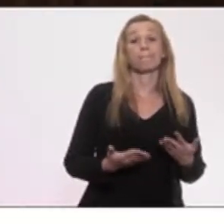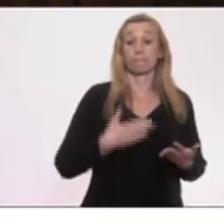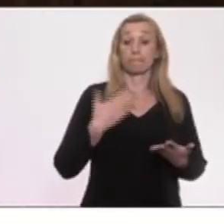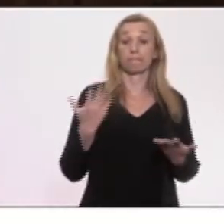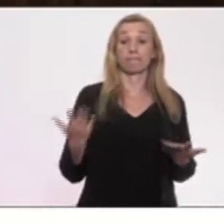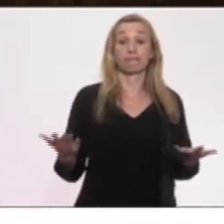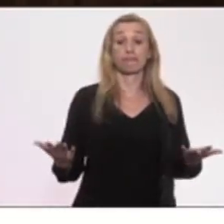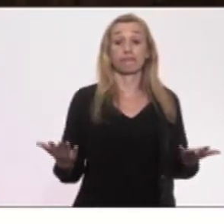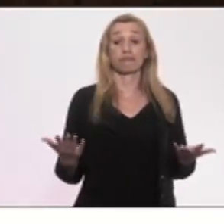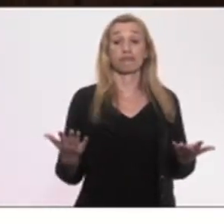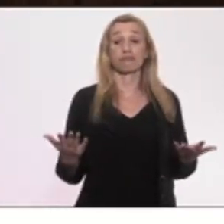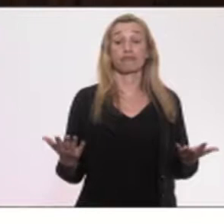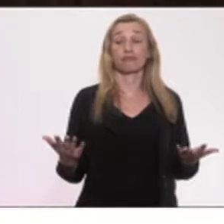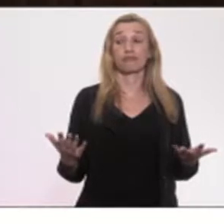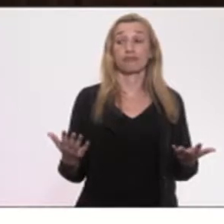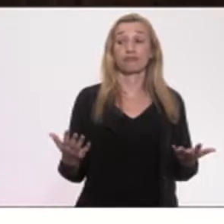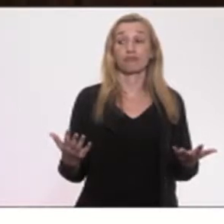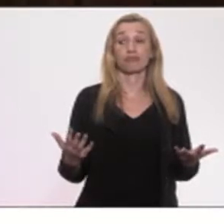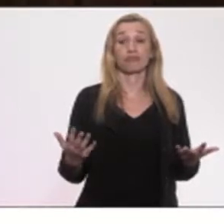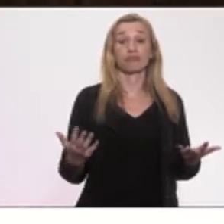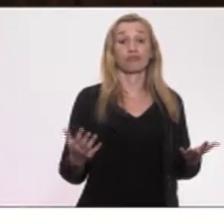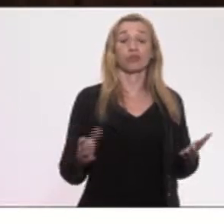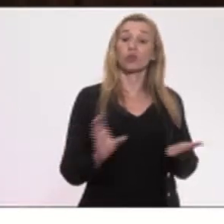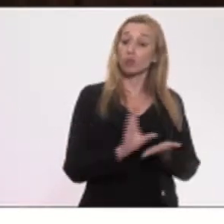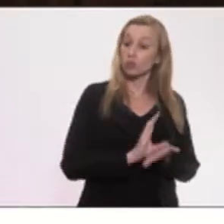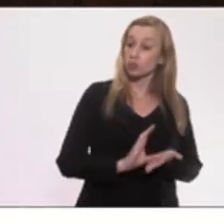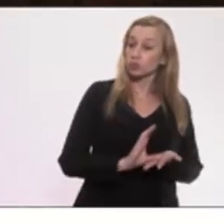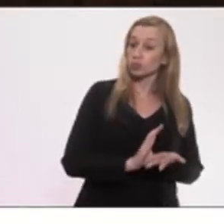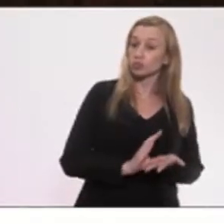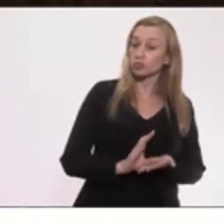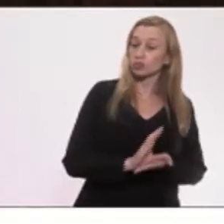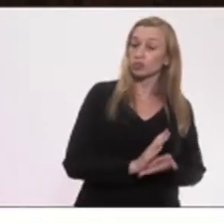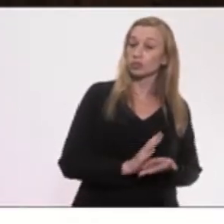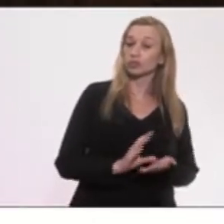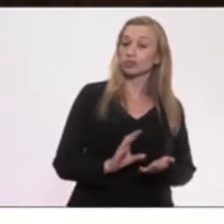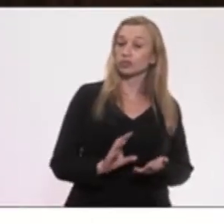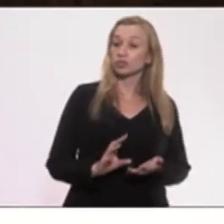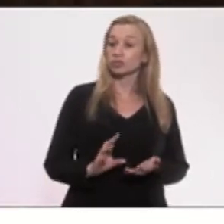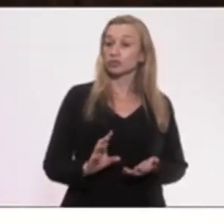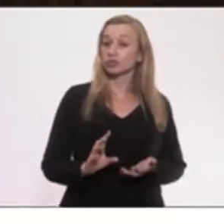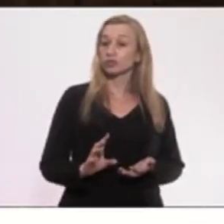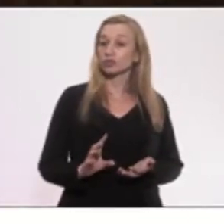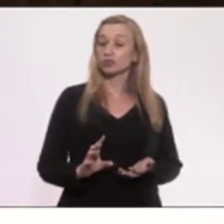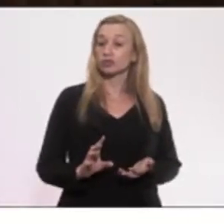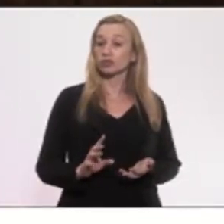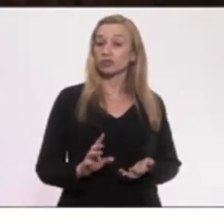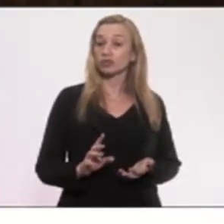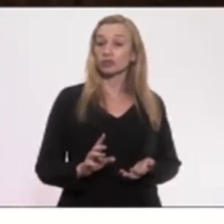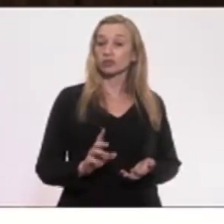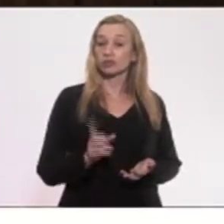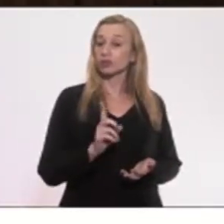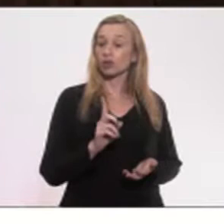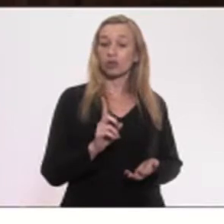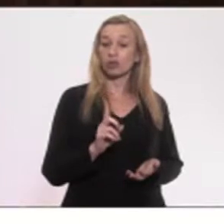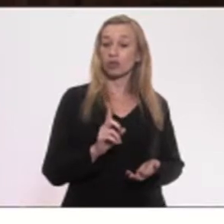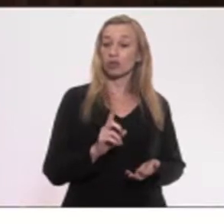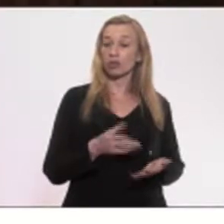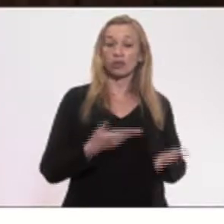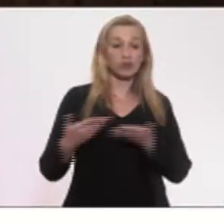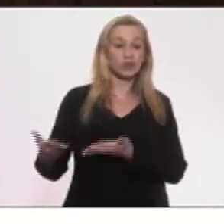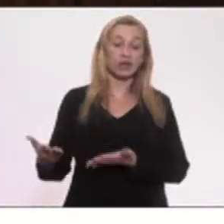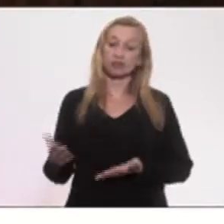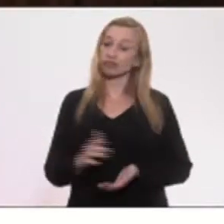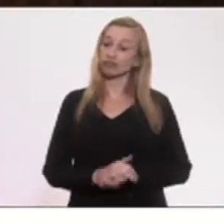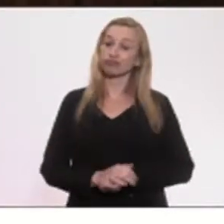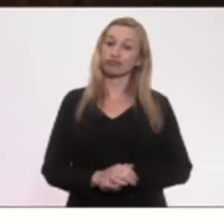surpresa quando esses conselheiros foram desconvidados da reunião, porque